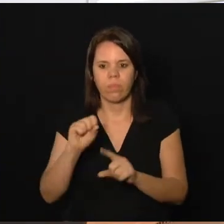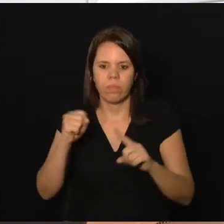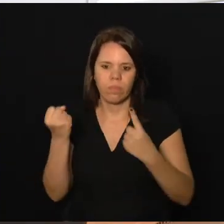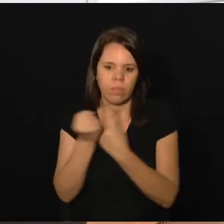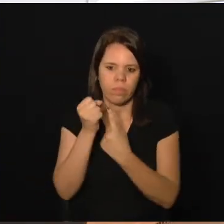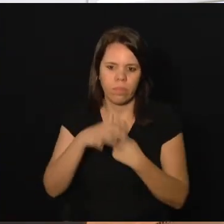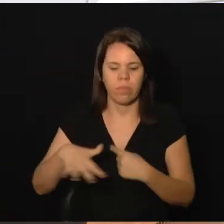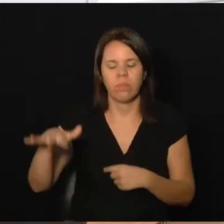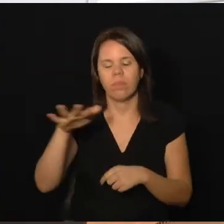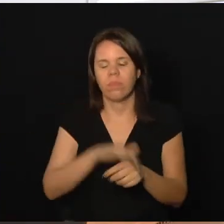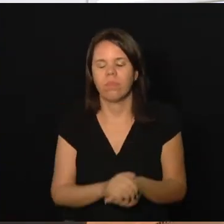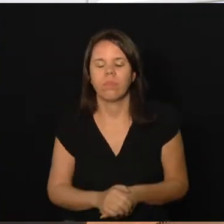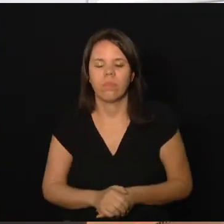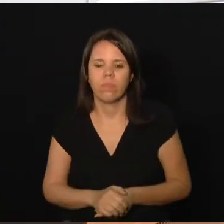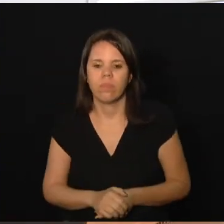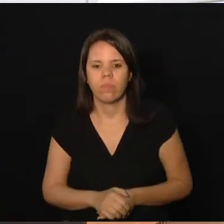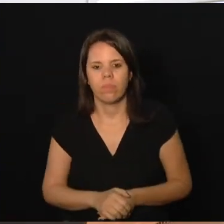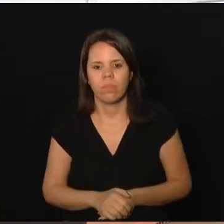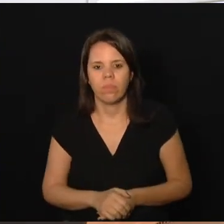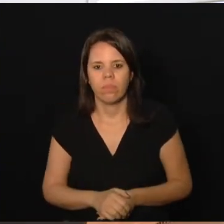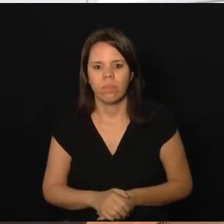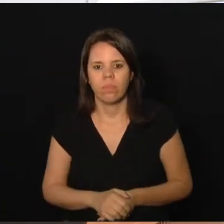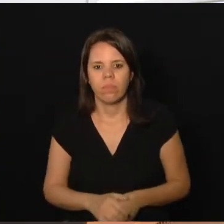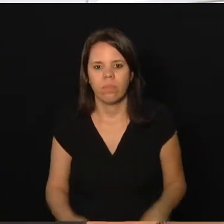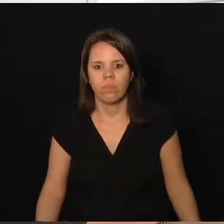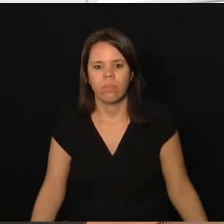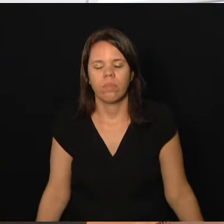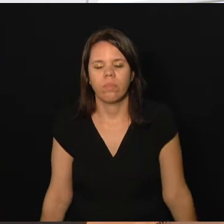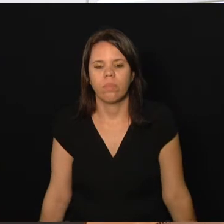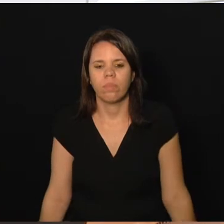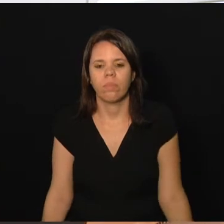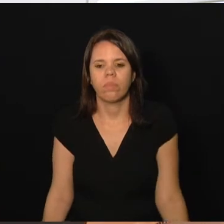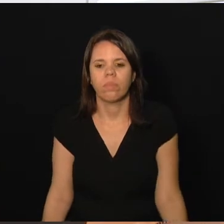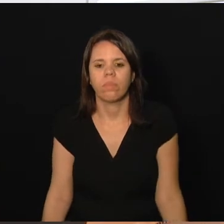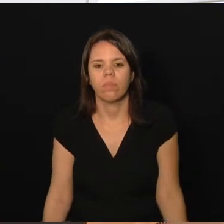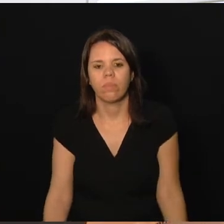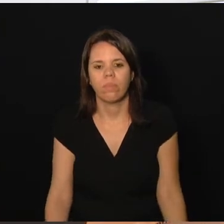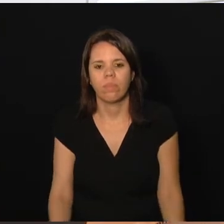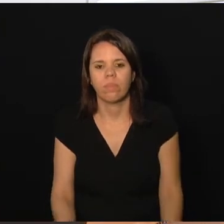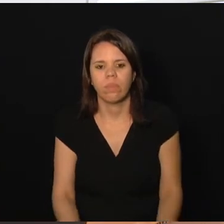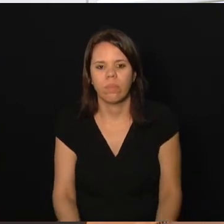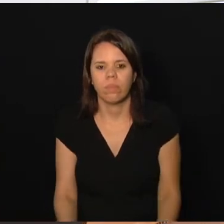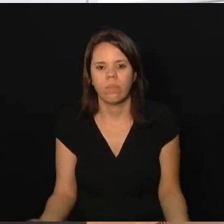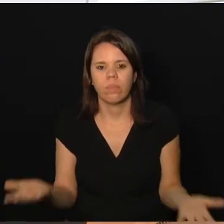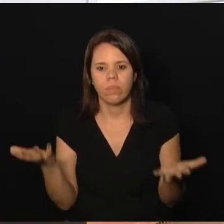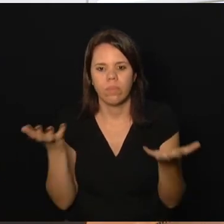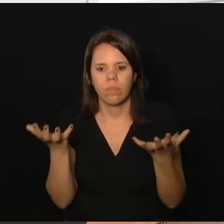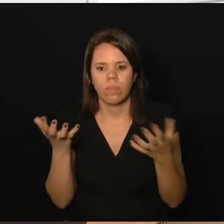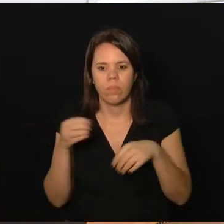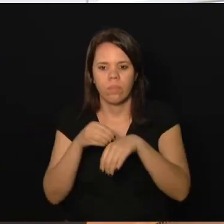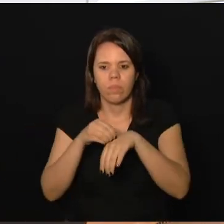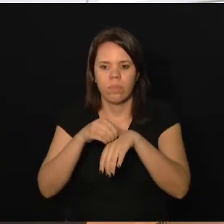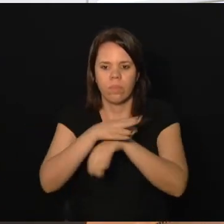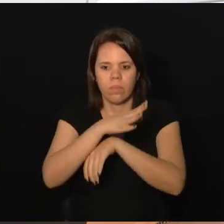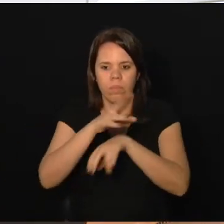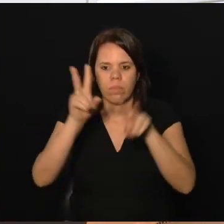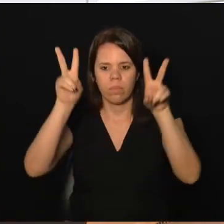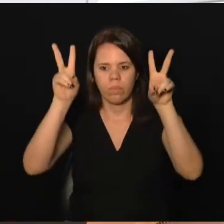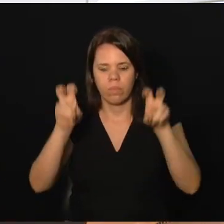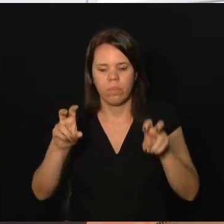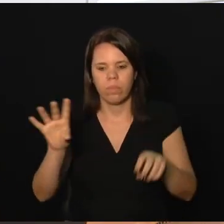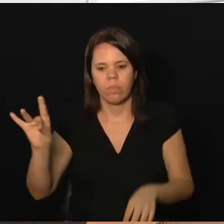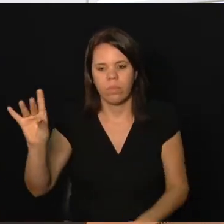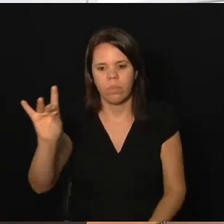né? E eu quero deixar uma mensagem aqui, né? Eu acho que cada um de